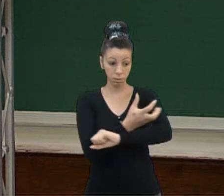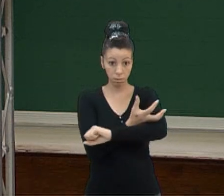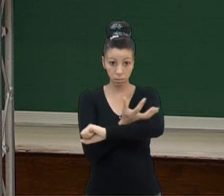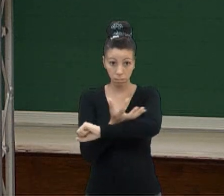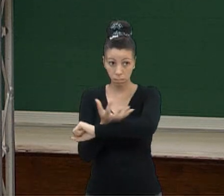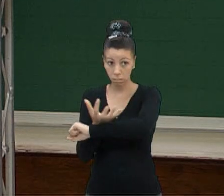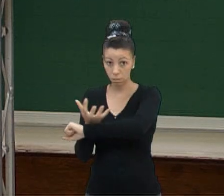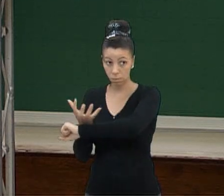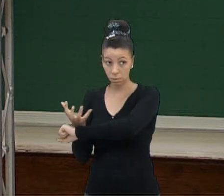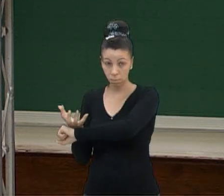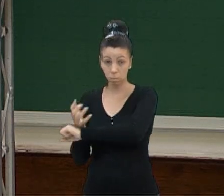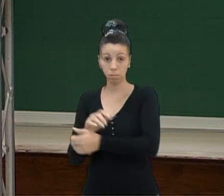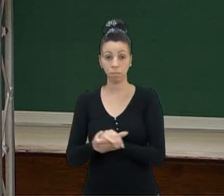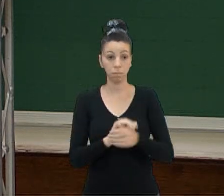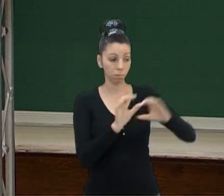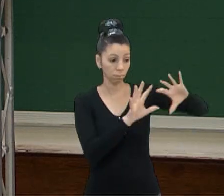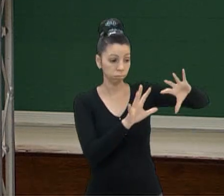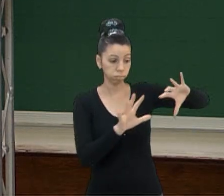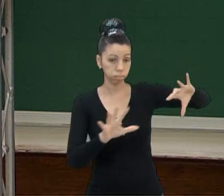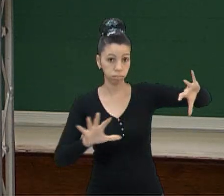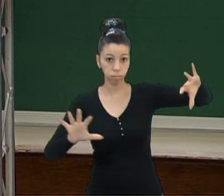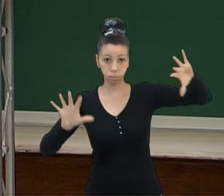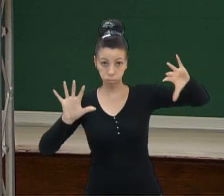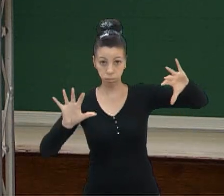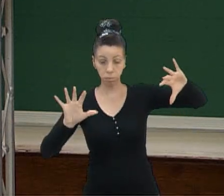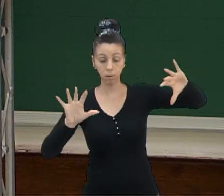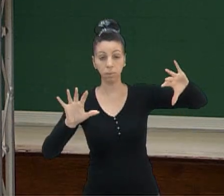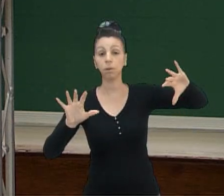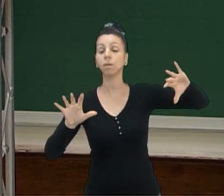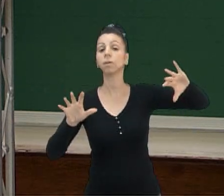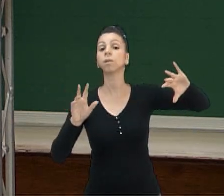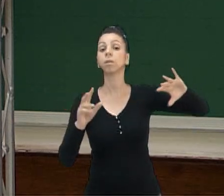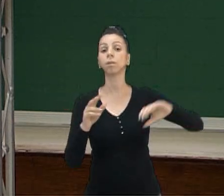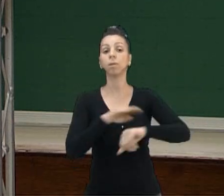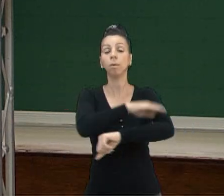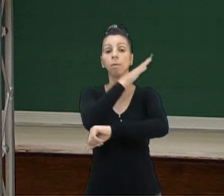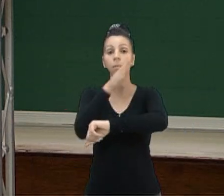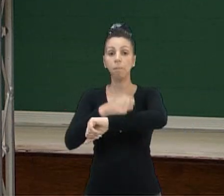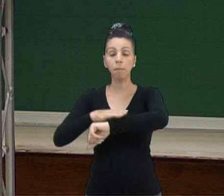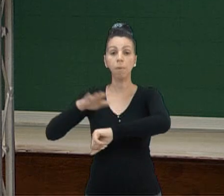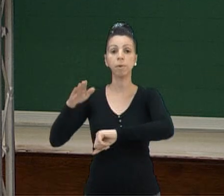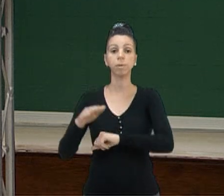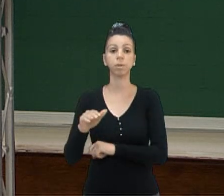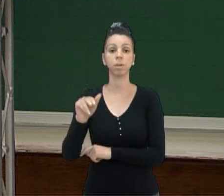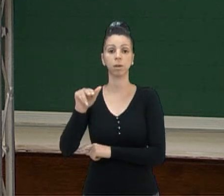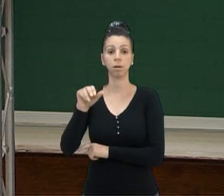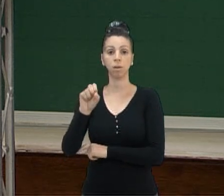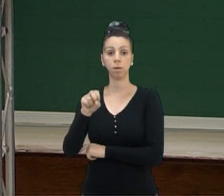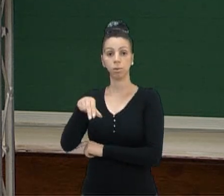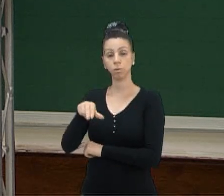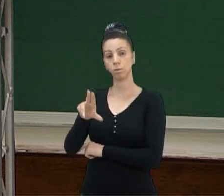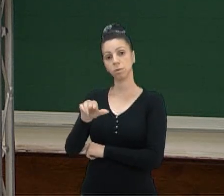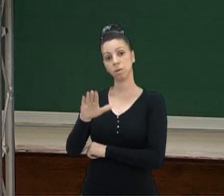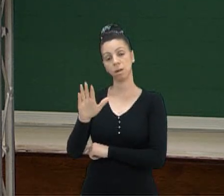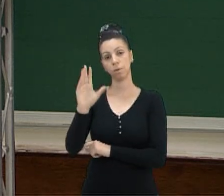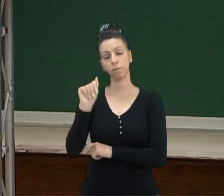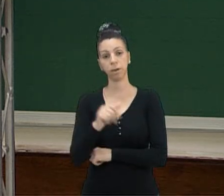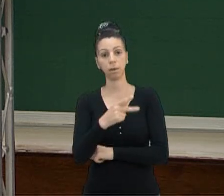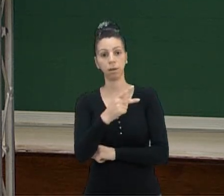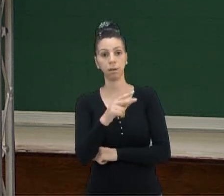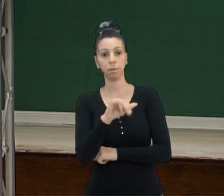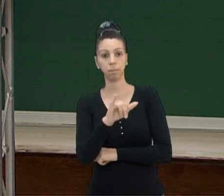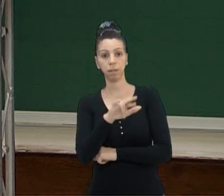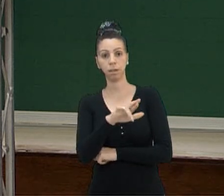Montes do Cáucaso e os Pirineus, que a gente já vai falar daqui a pouquinho, quando falar do relevo. Mas se eu pensar em localização geográfica, está